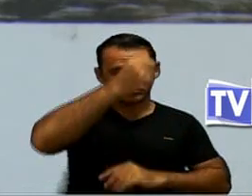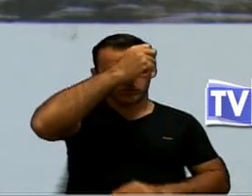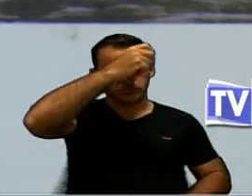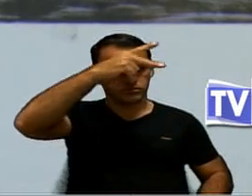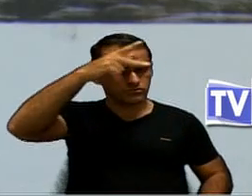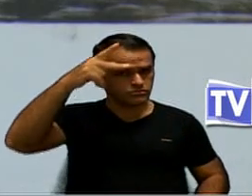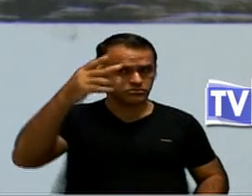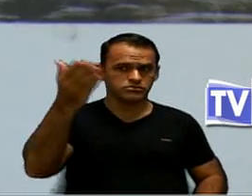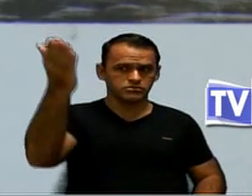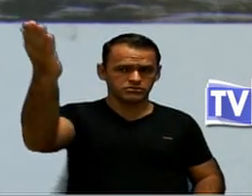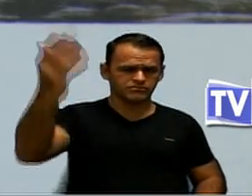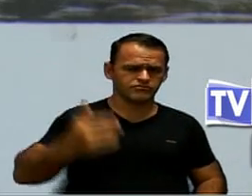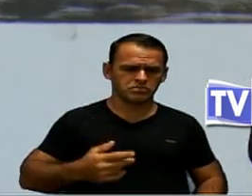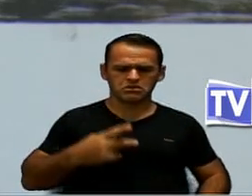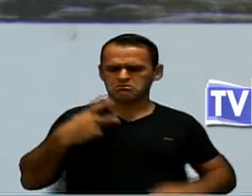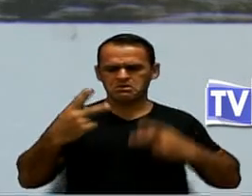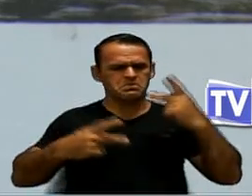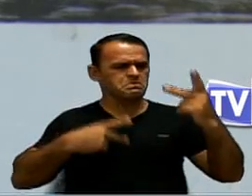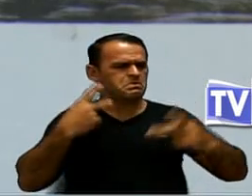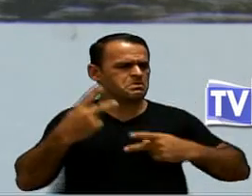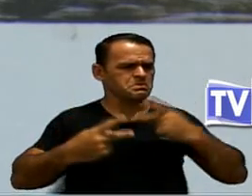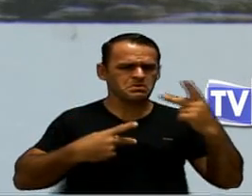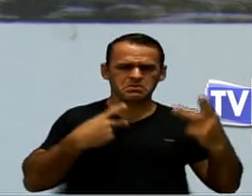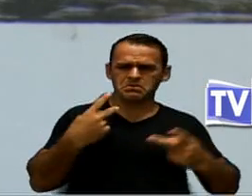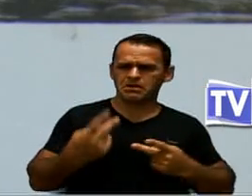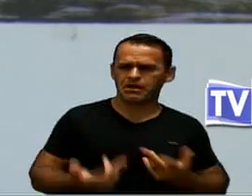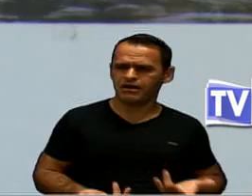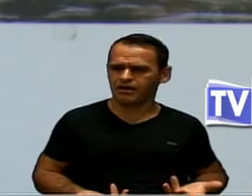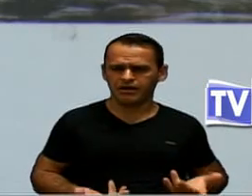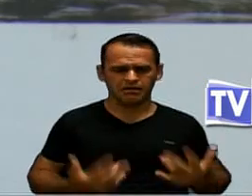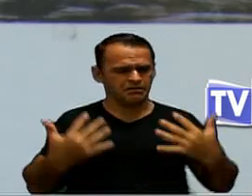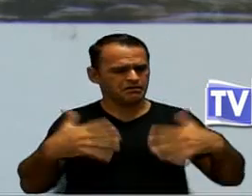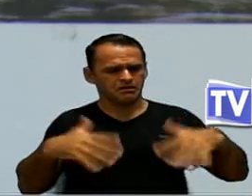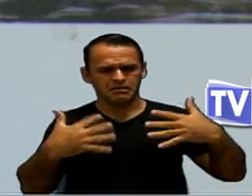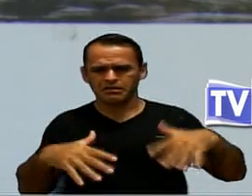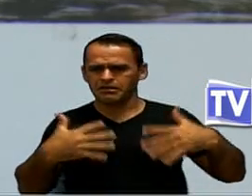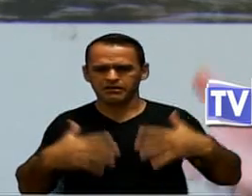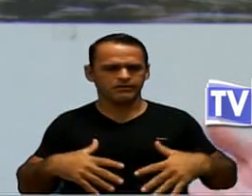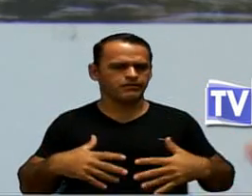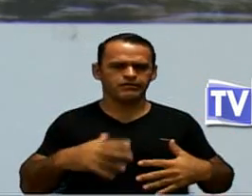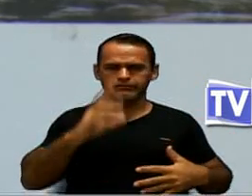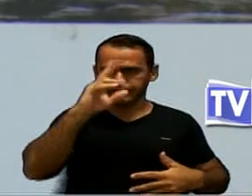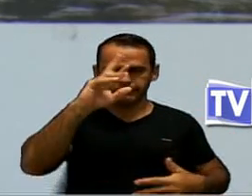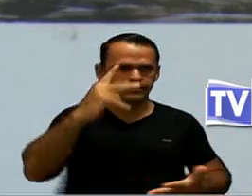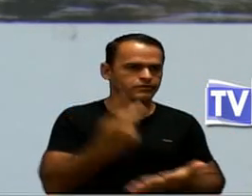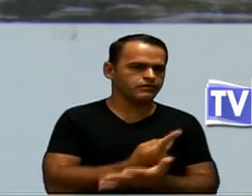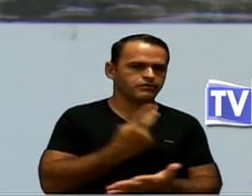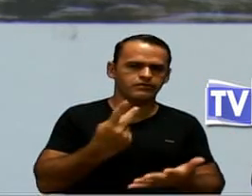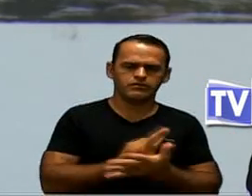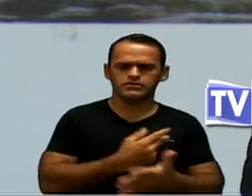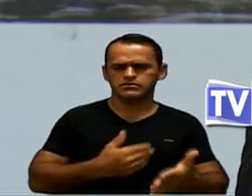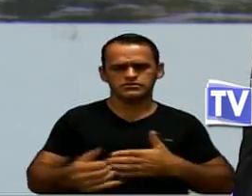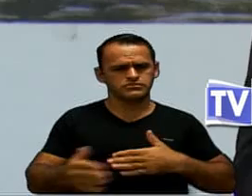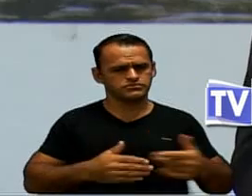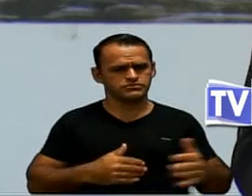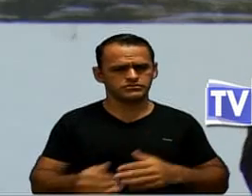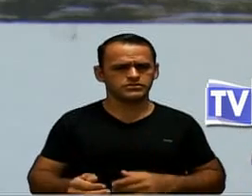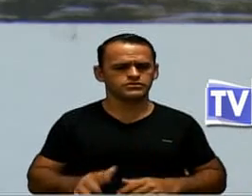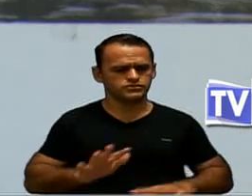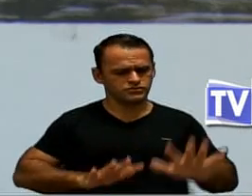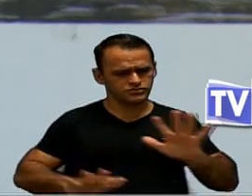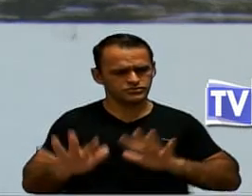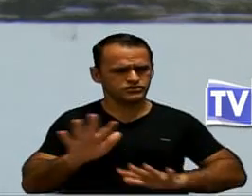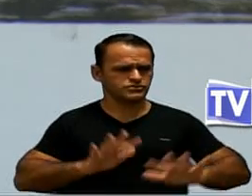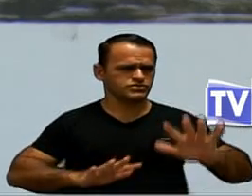são situações que, num desespero de tentar aprovar uma situação, eles começam a jogar no ar. E não é assim que a gente vai conseguir aprovar